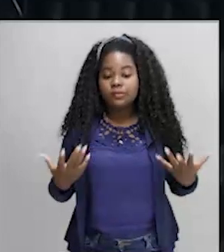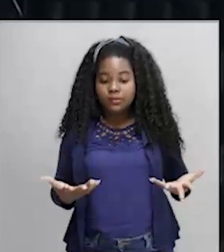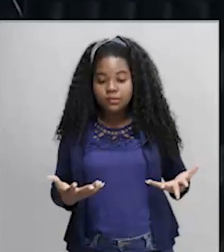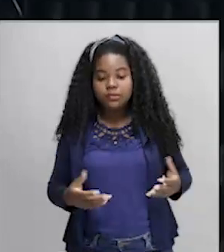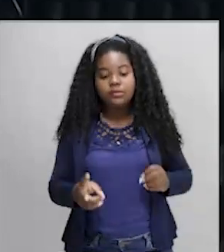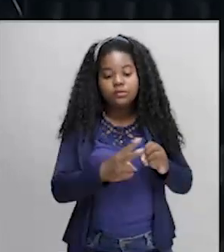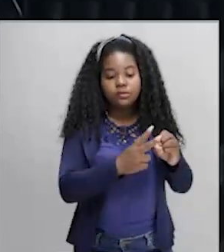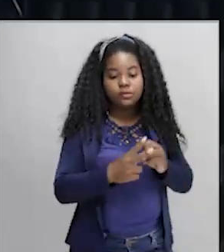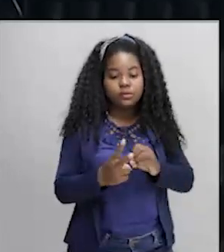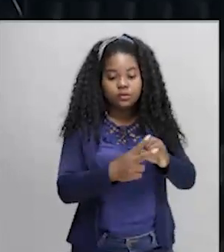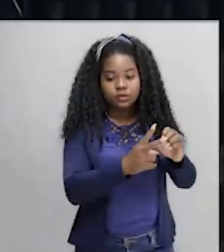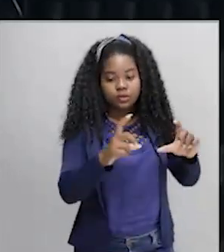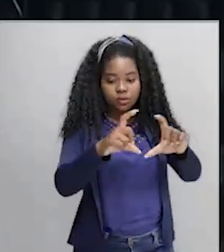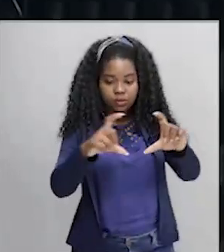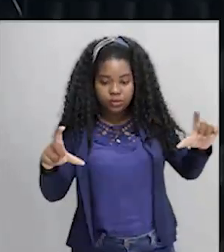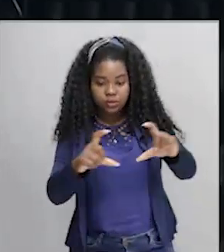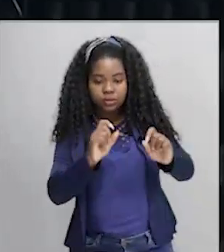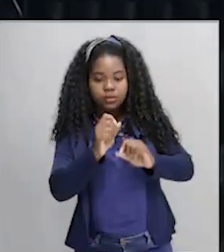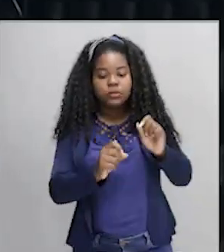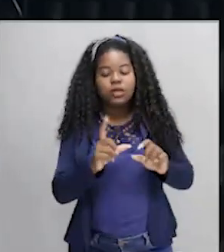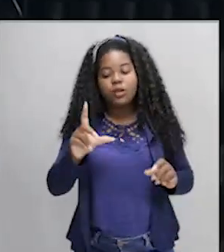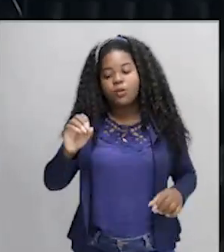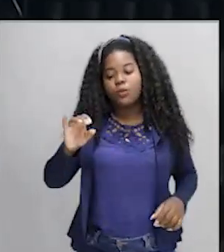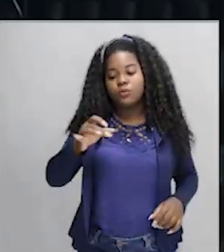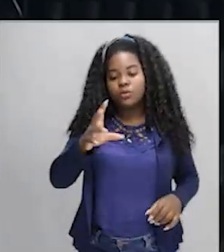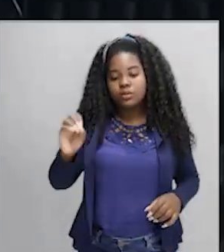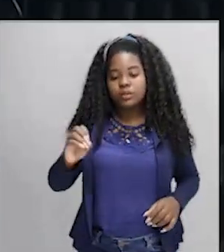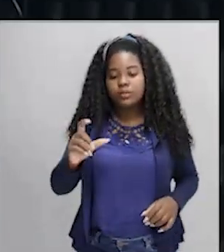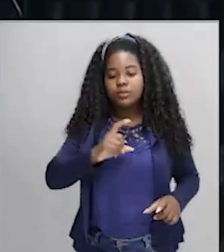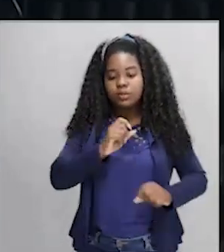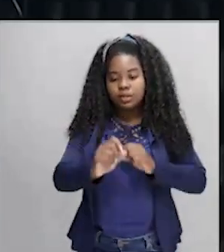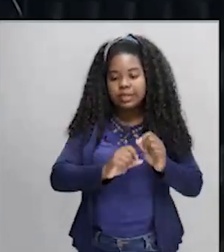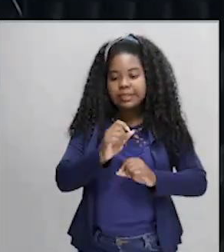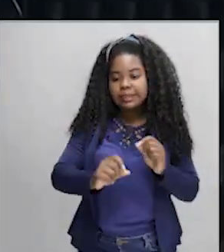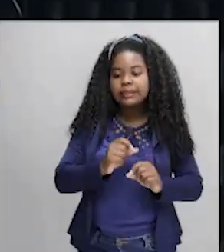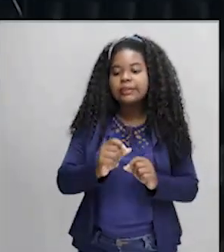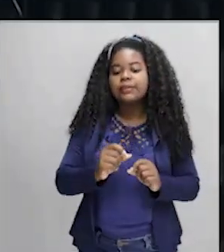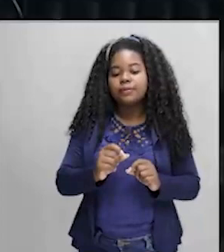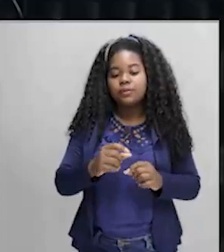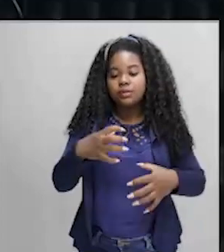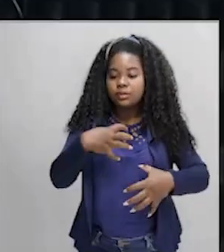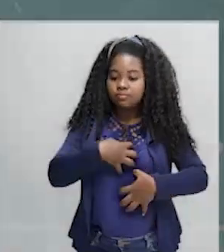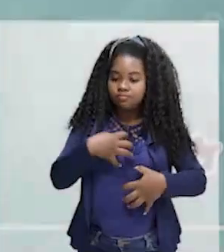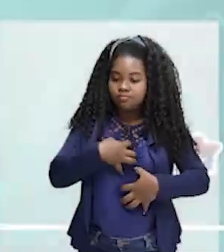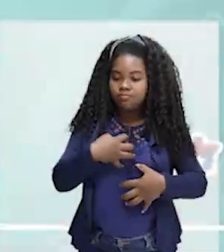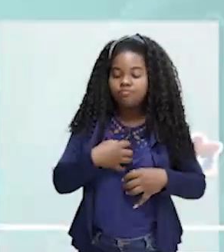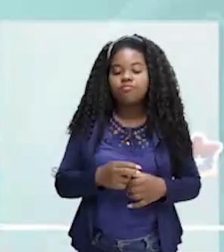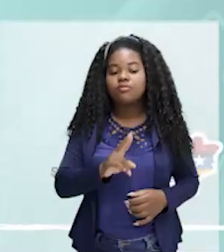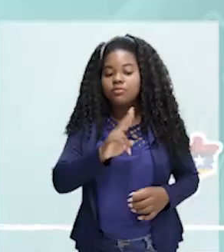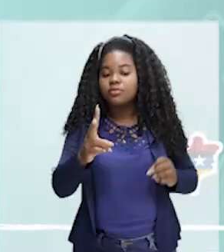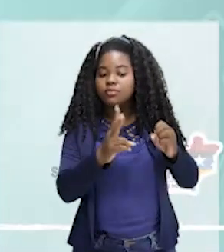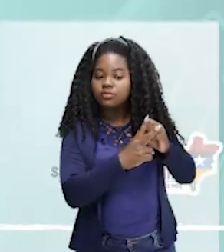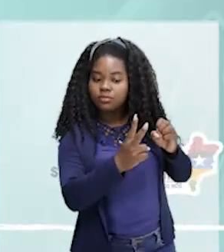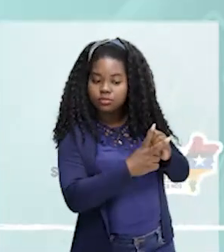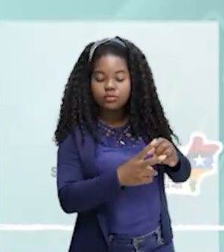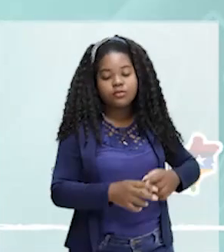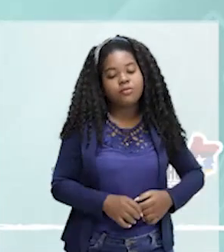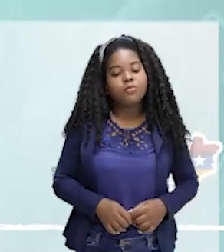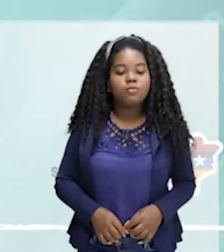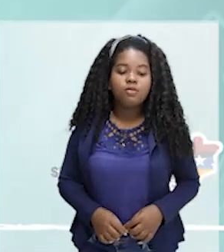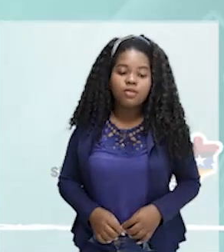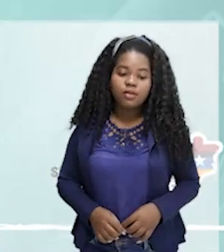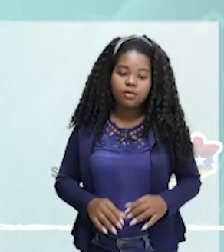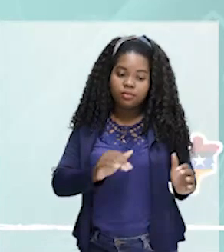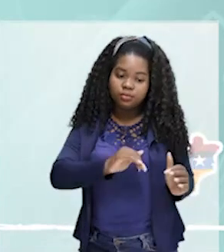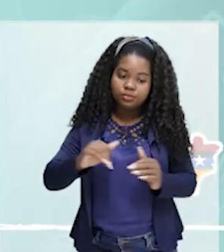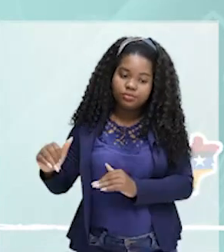são locuções que indicam ações. Por isso que eles têm esse nome de verbos. Bom,